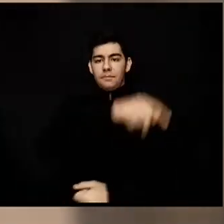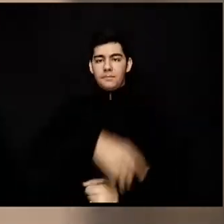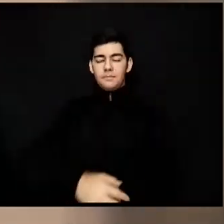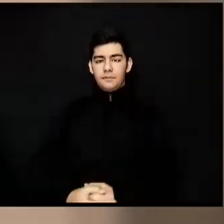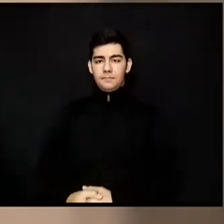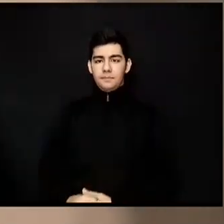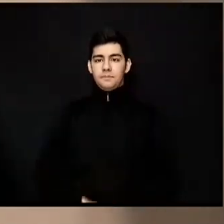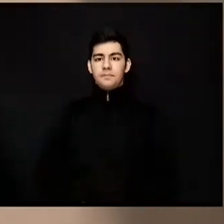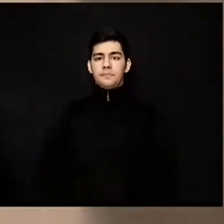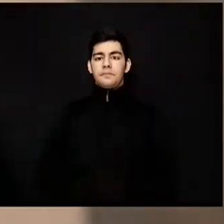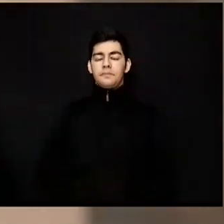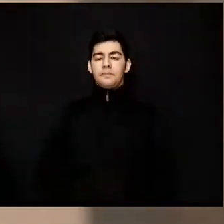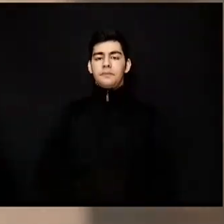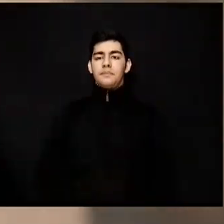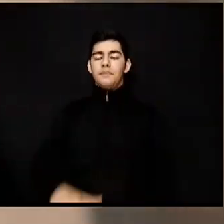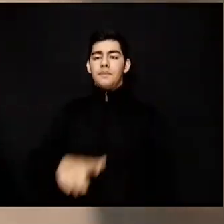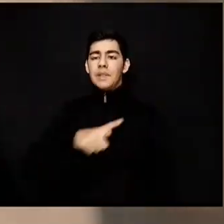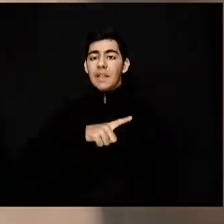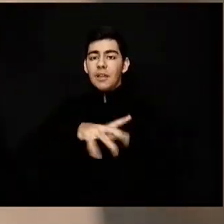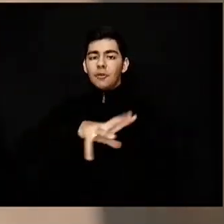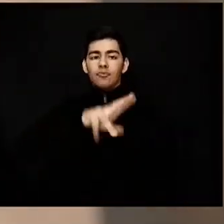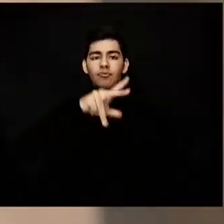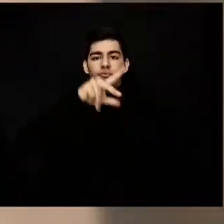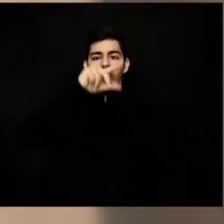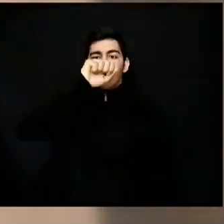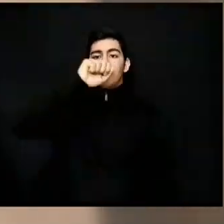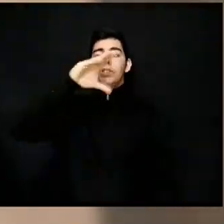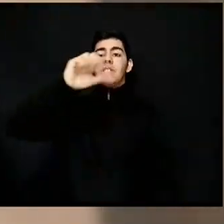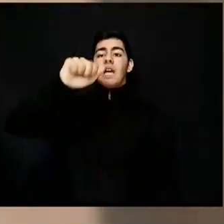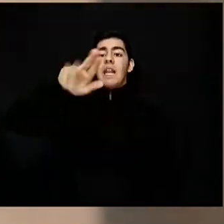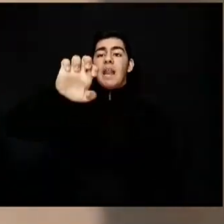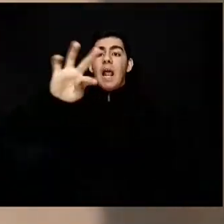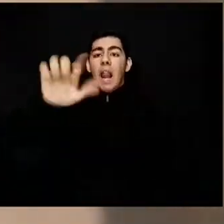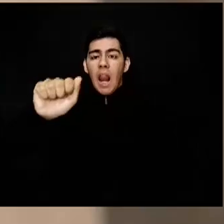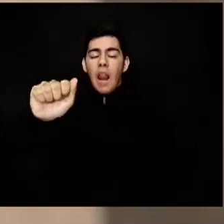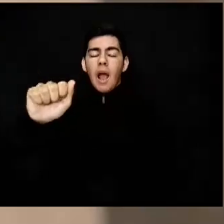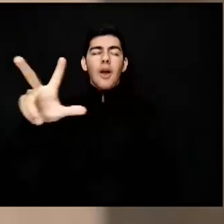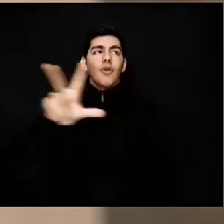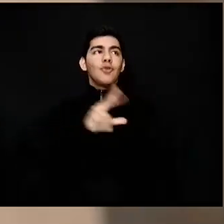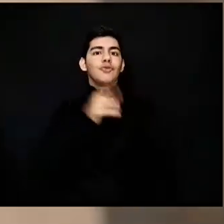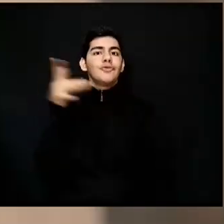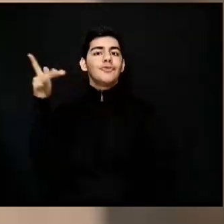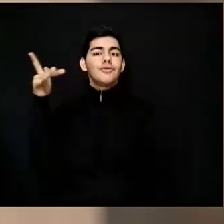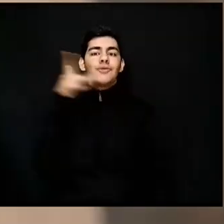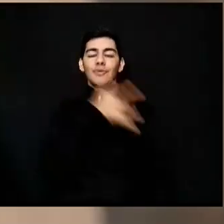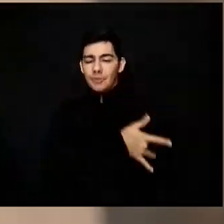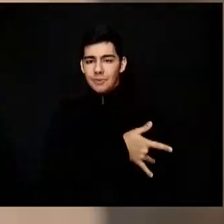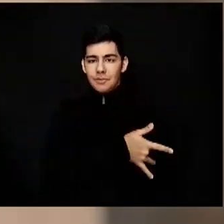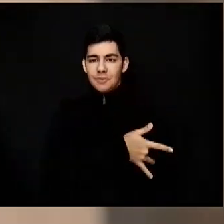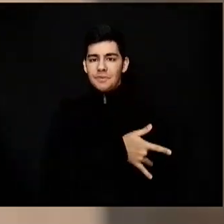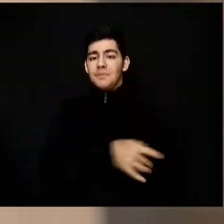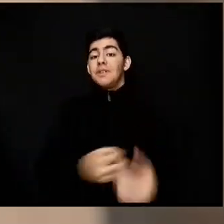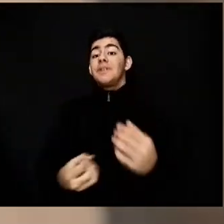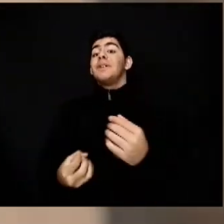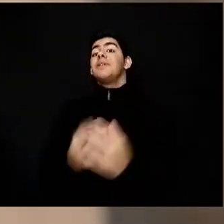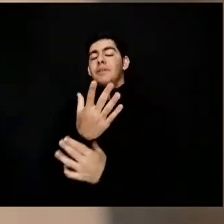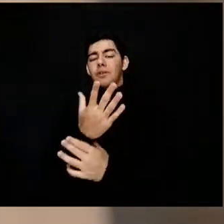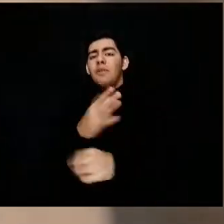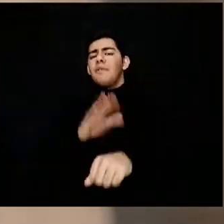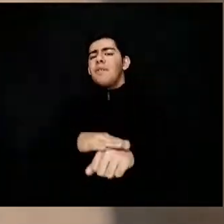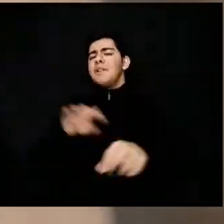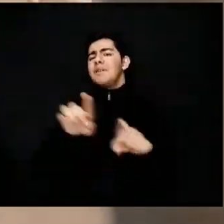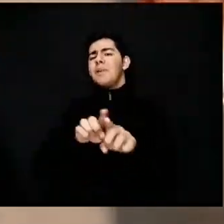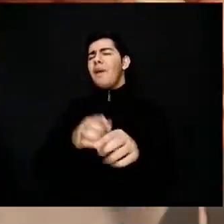também. Aí eu peguei esse cheirinho. Você criou essa identidade? Isso. Misturei algumas coisinhas que eu